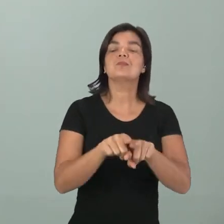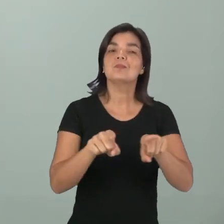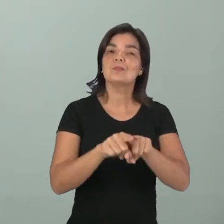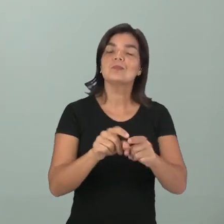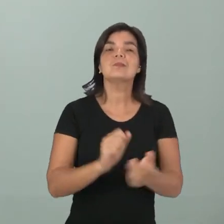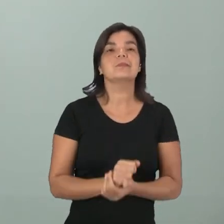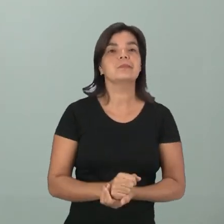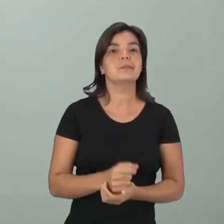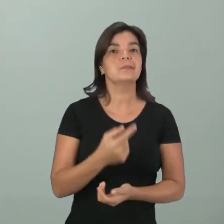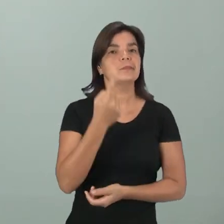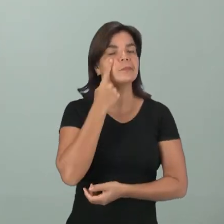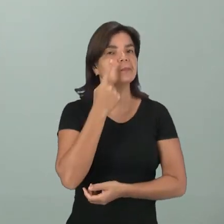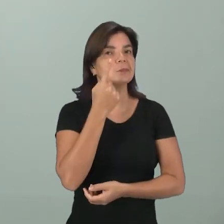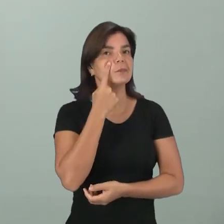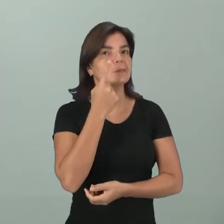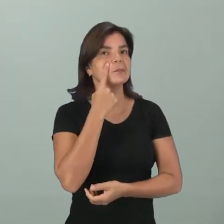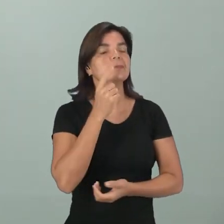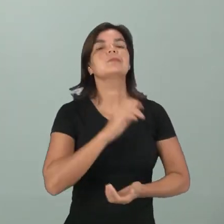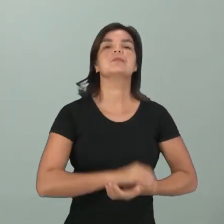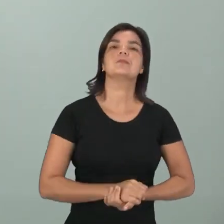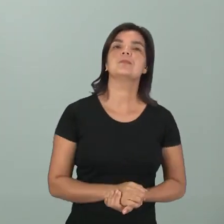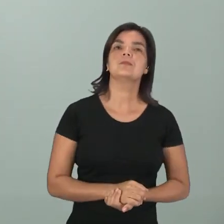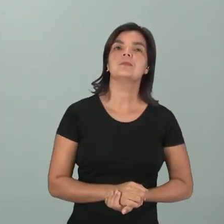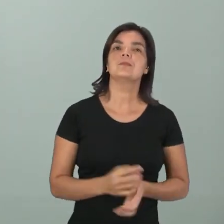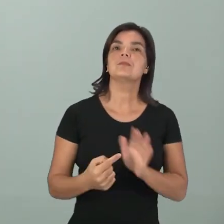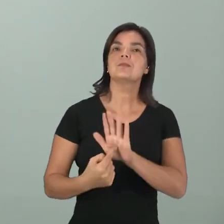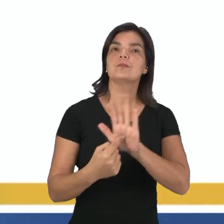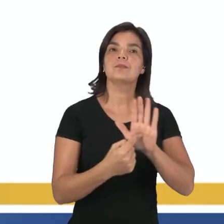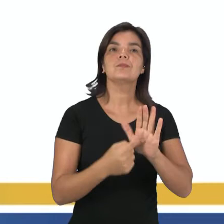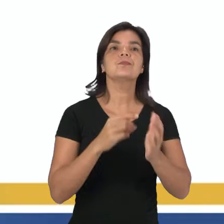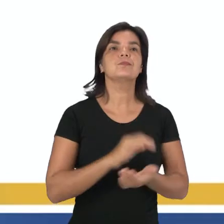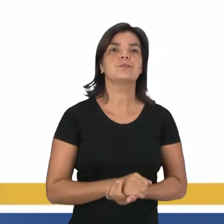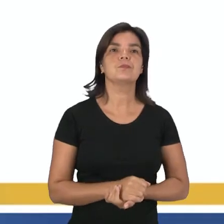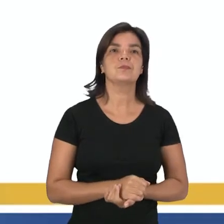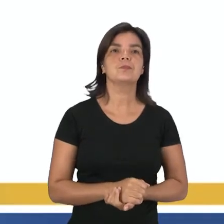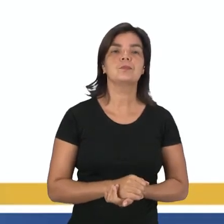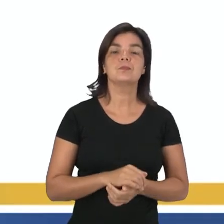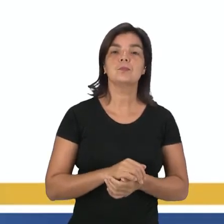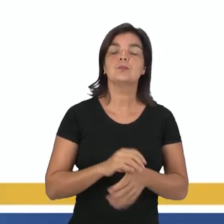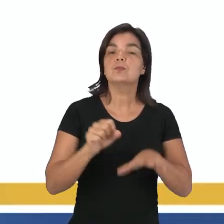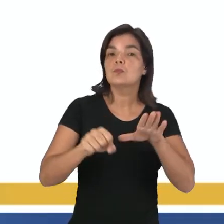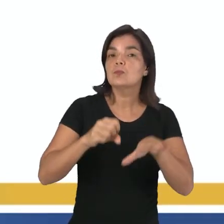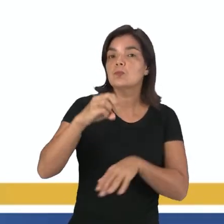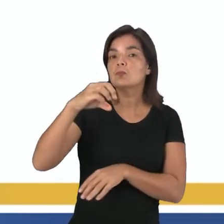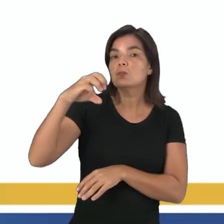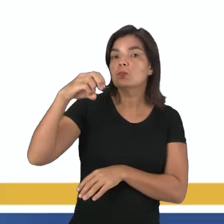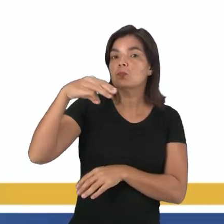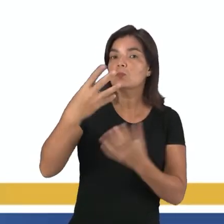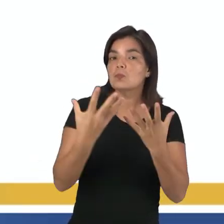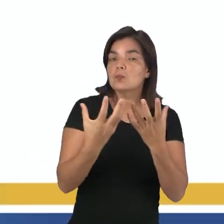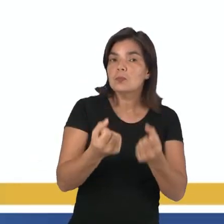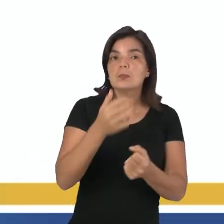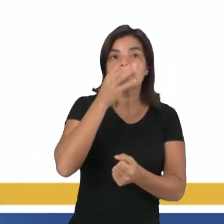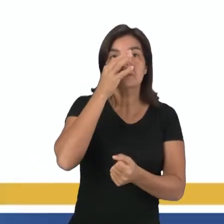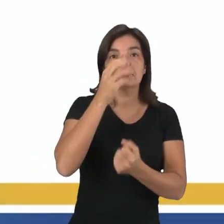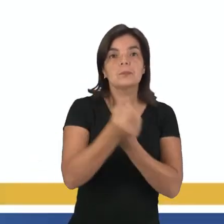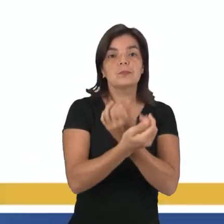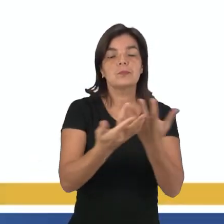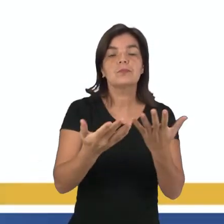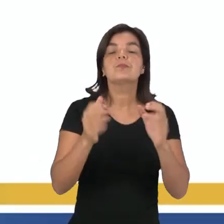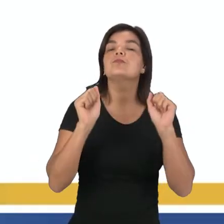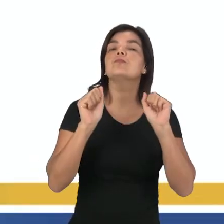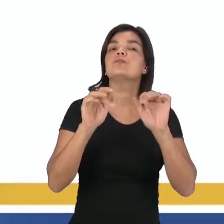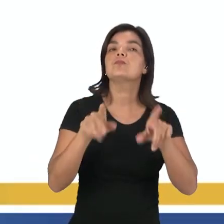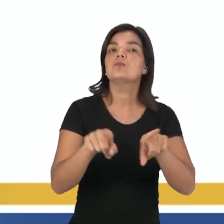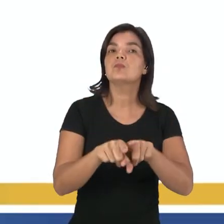causa e consequência. Olhem esta frase que aparece para vocês. O motor do avião sugou as flores